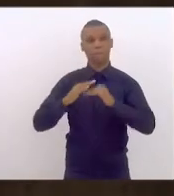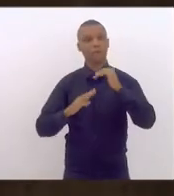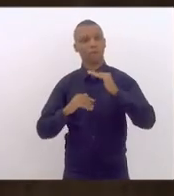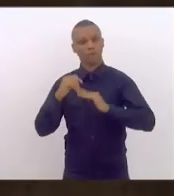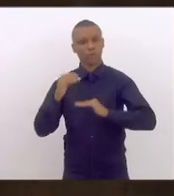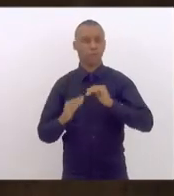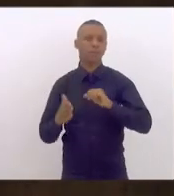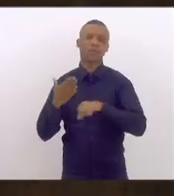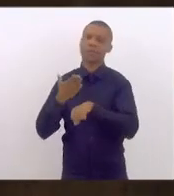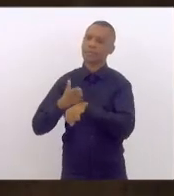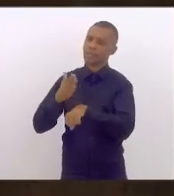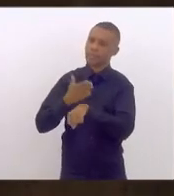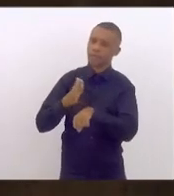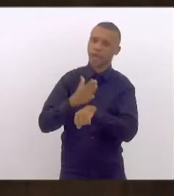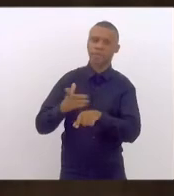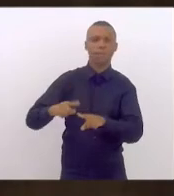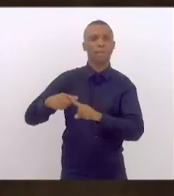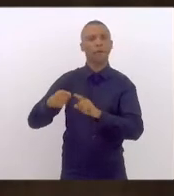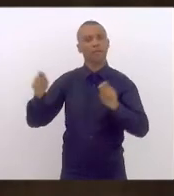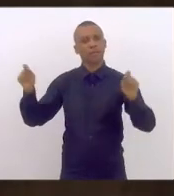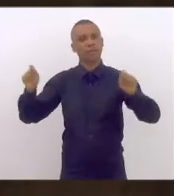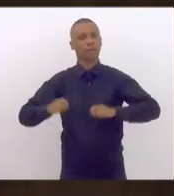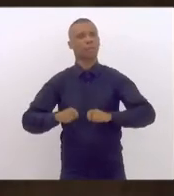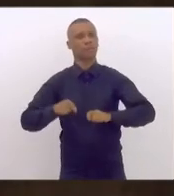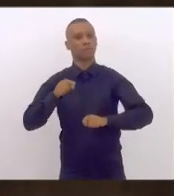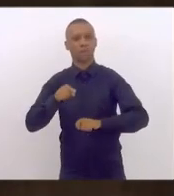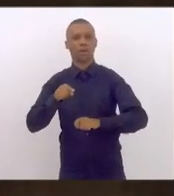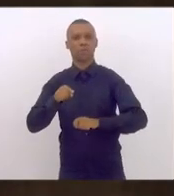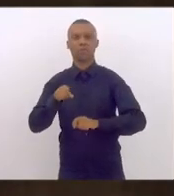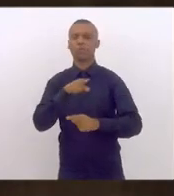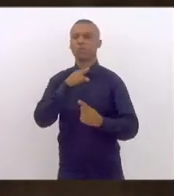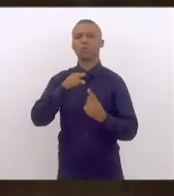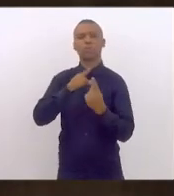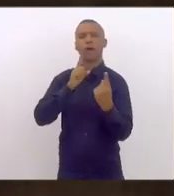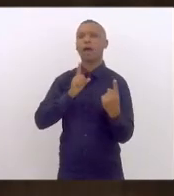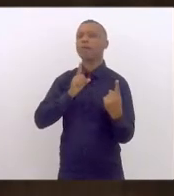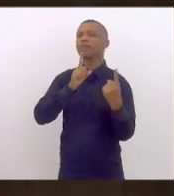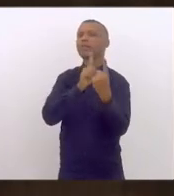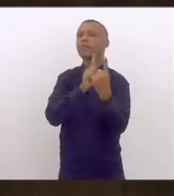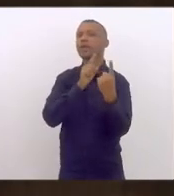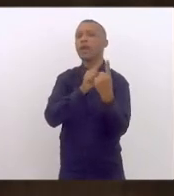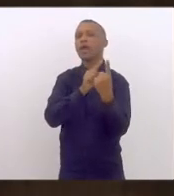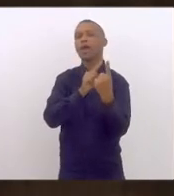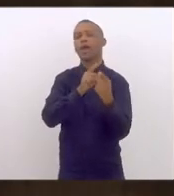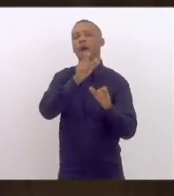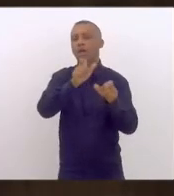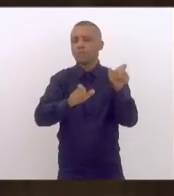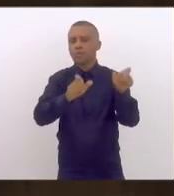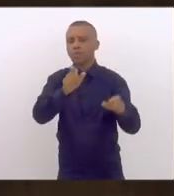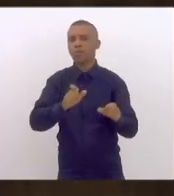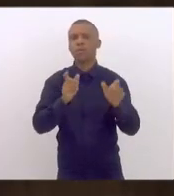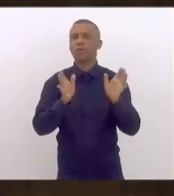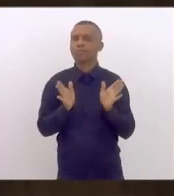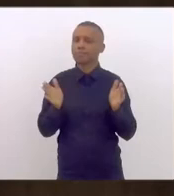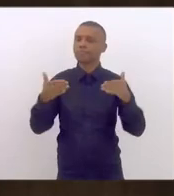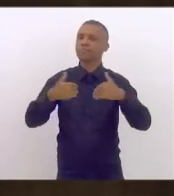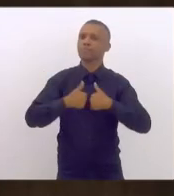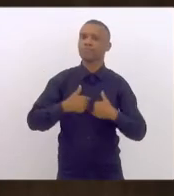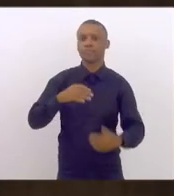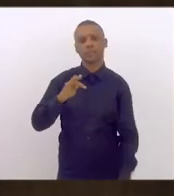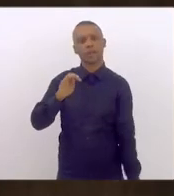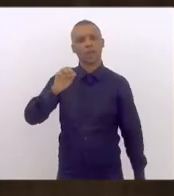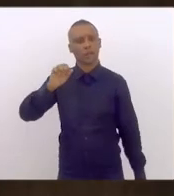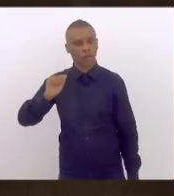seja treinado e seja capacitado para atender as pessoas com esse transtorno